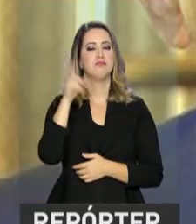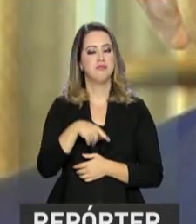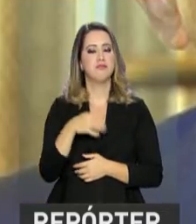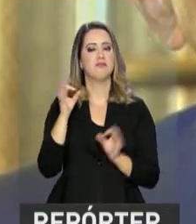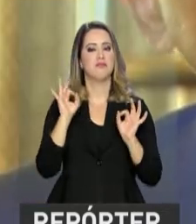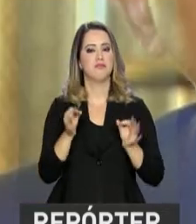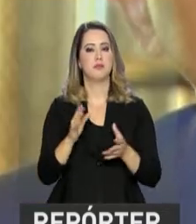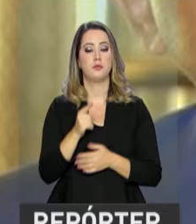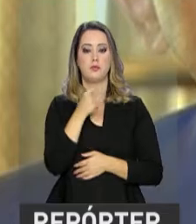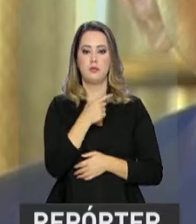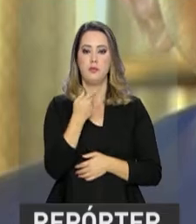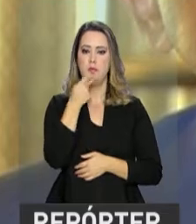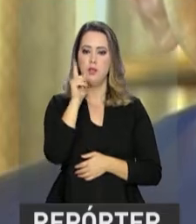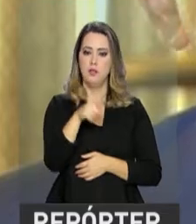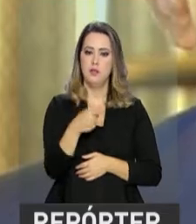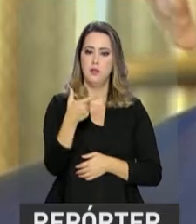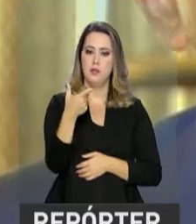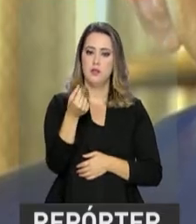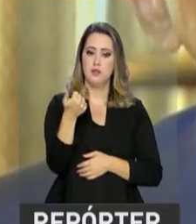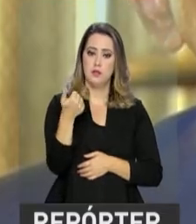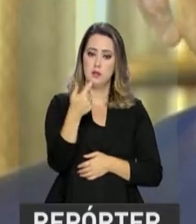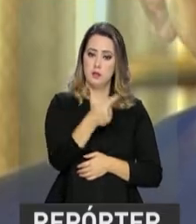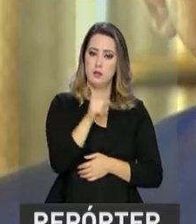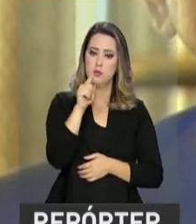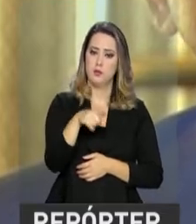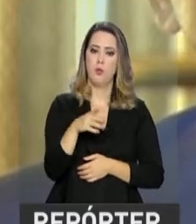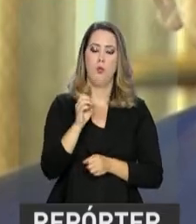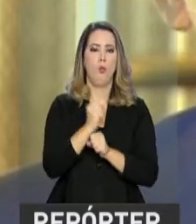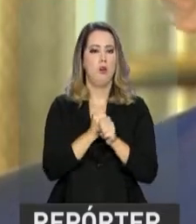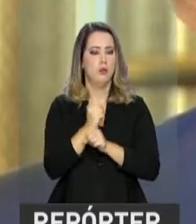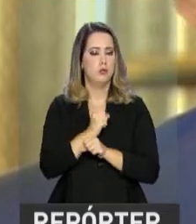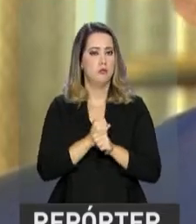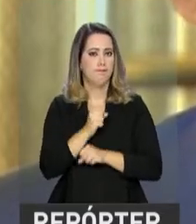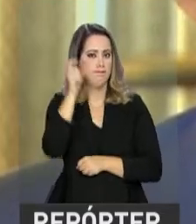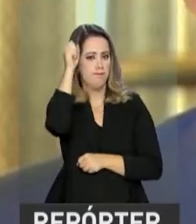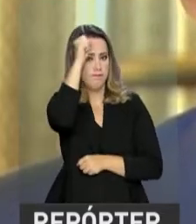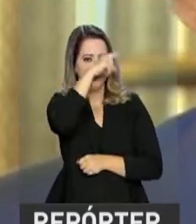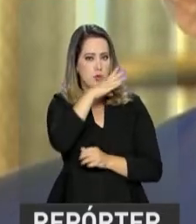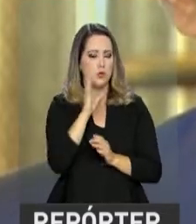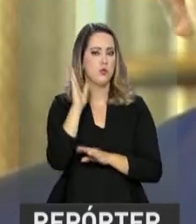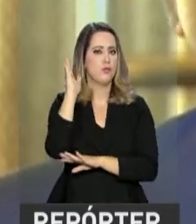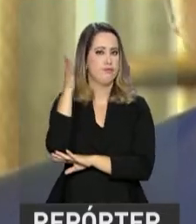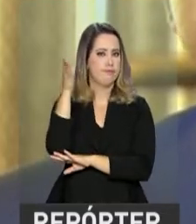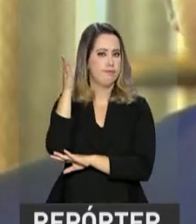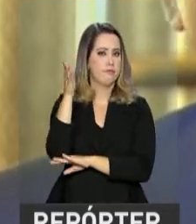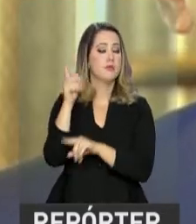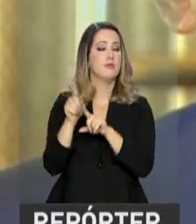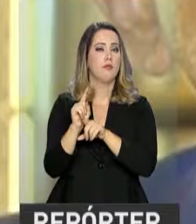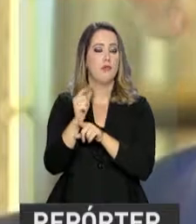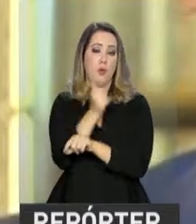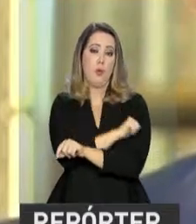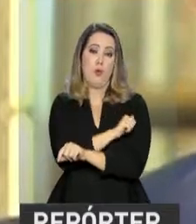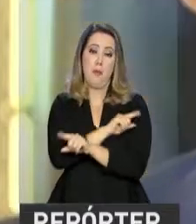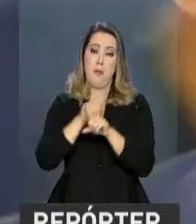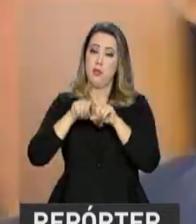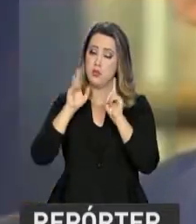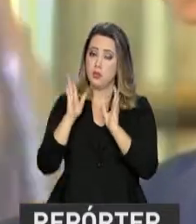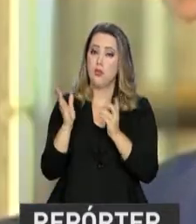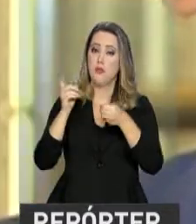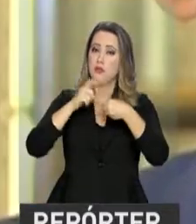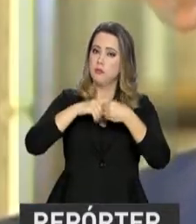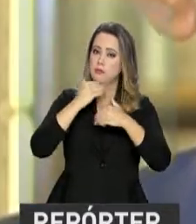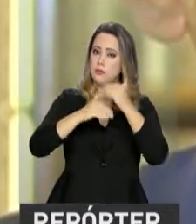lindos. Segundo o gerente, 2017 foi um ano difícil para o setor hoteleiro no Rio, mas já começa a reagir. Ele conta que